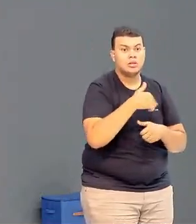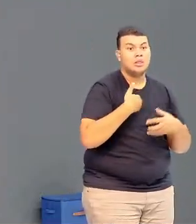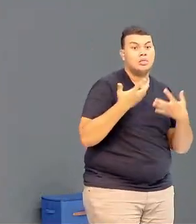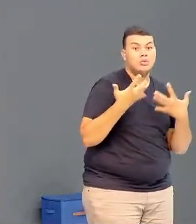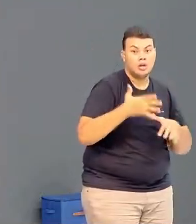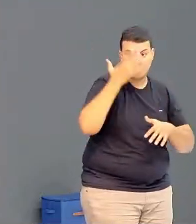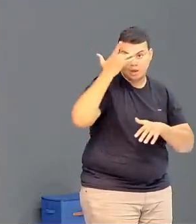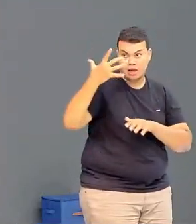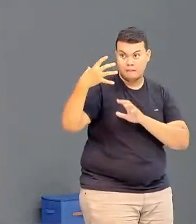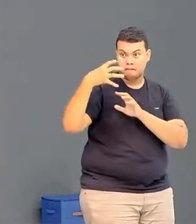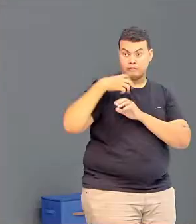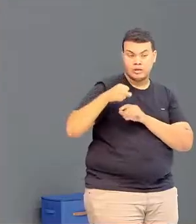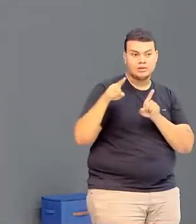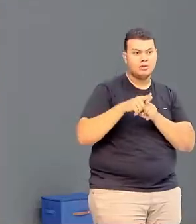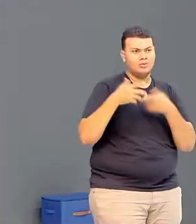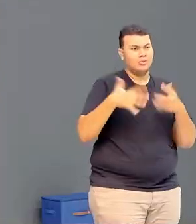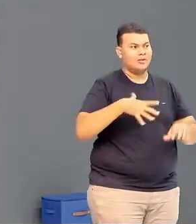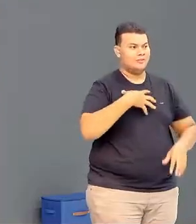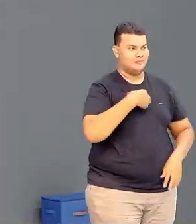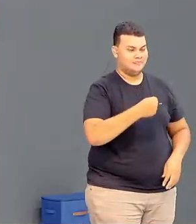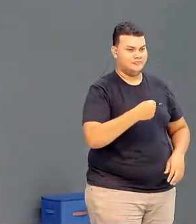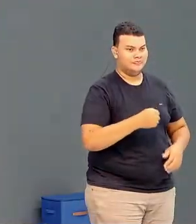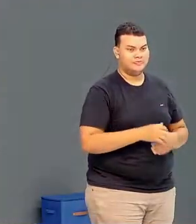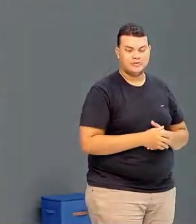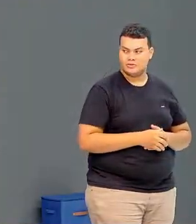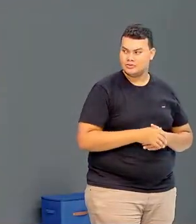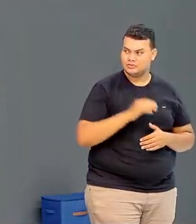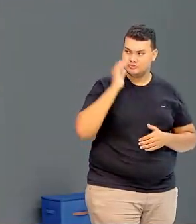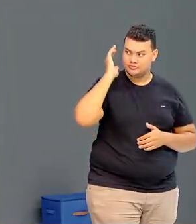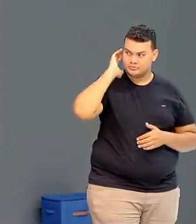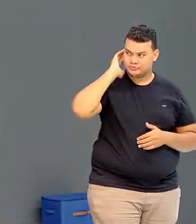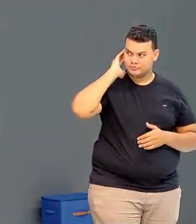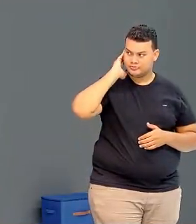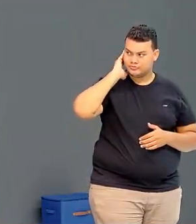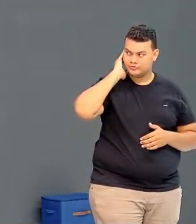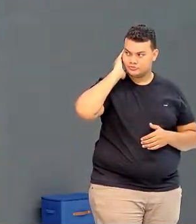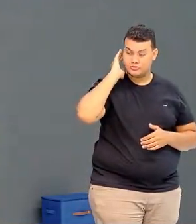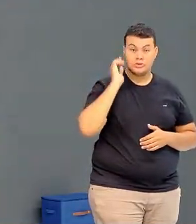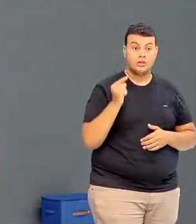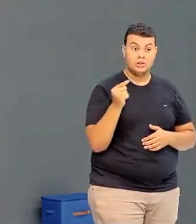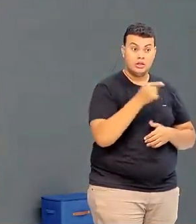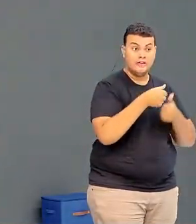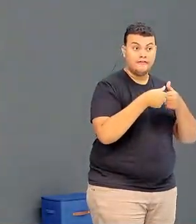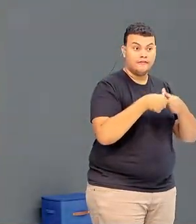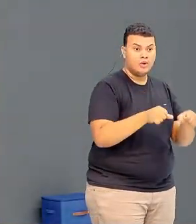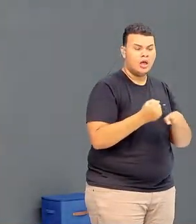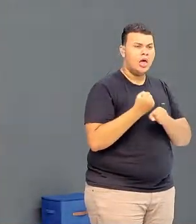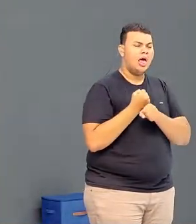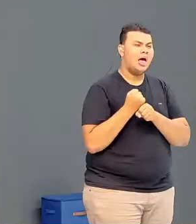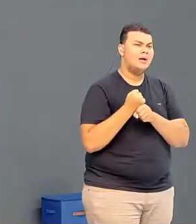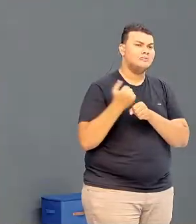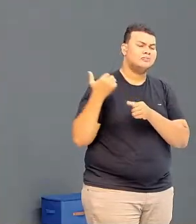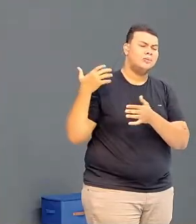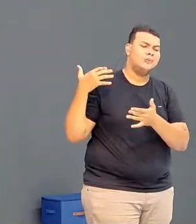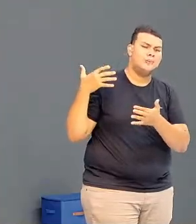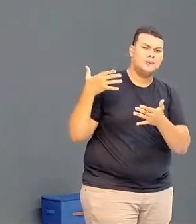ser capturado, nem queria tirar a vida. E ele ficou lá por décadas.